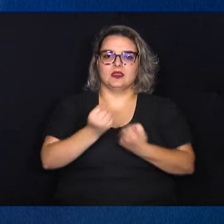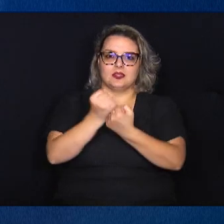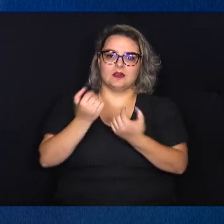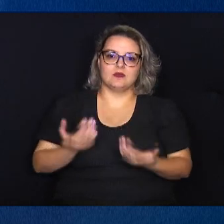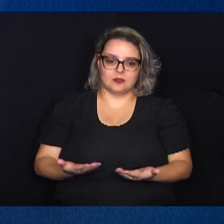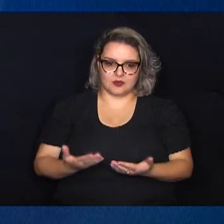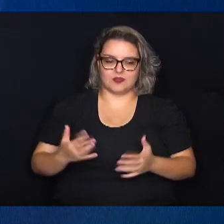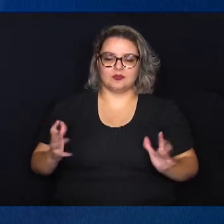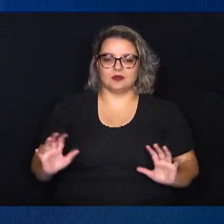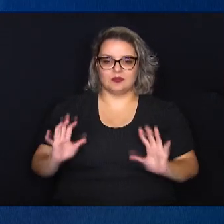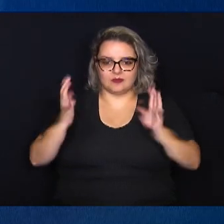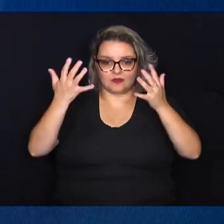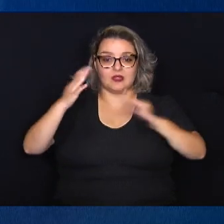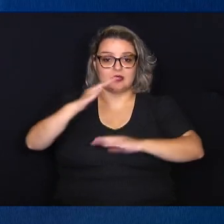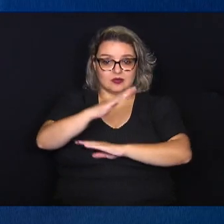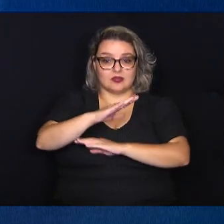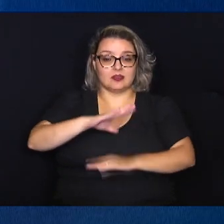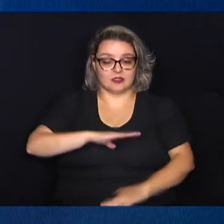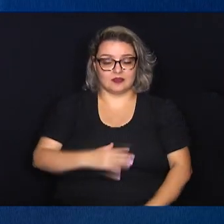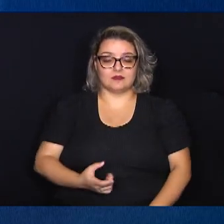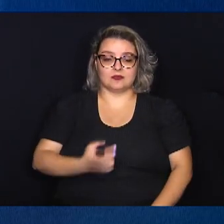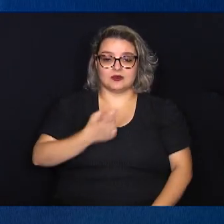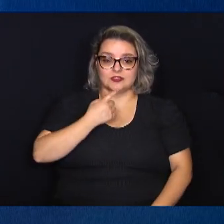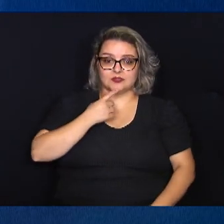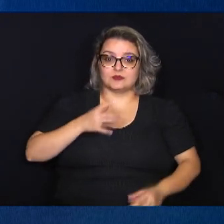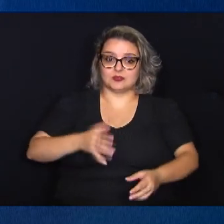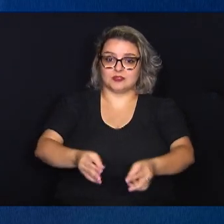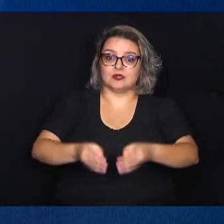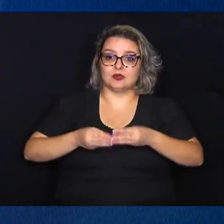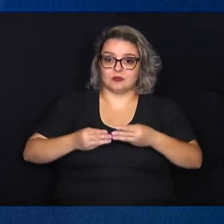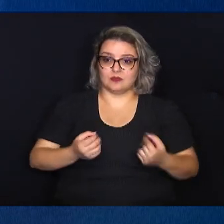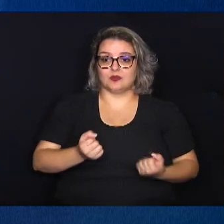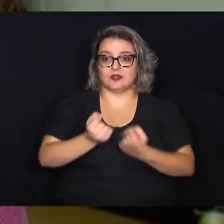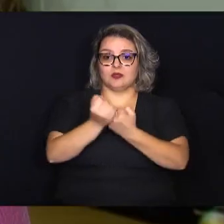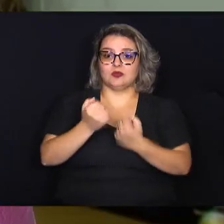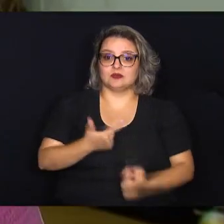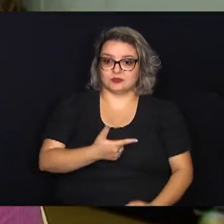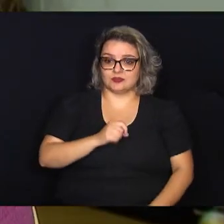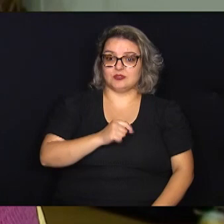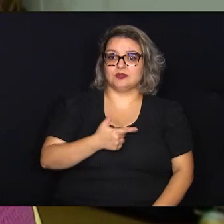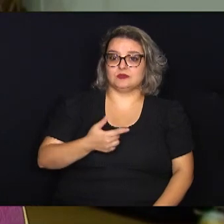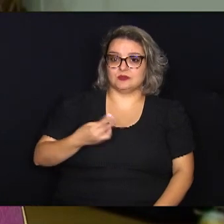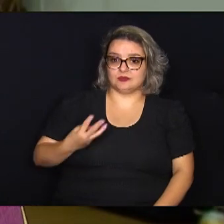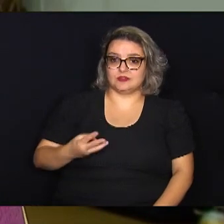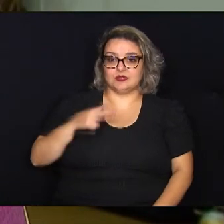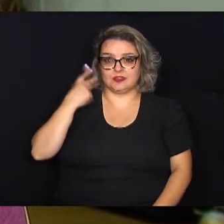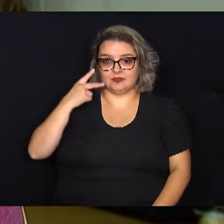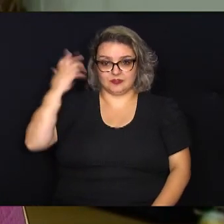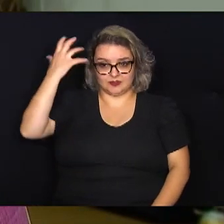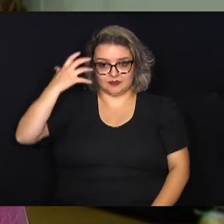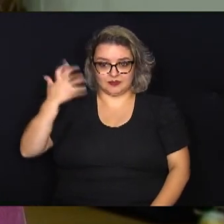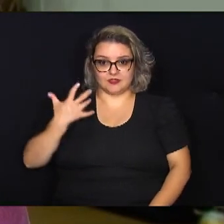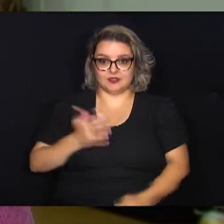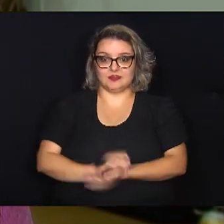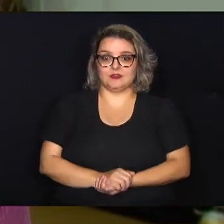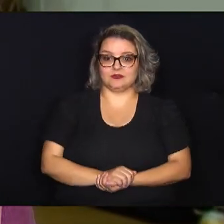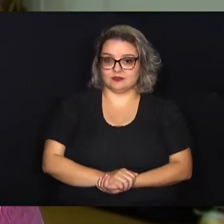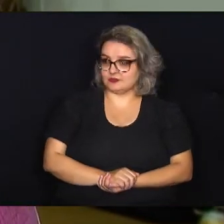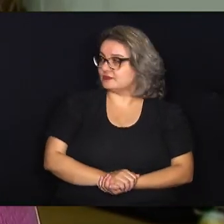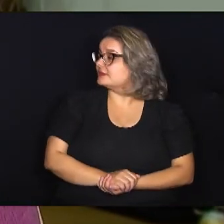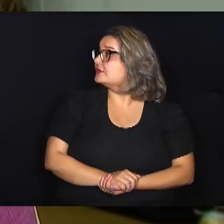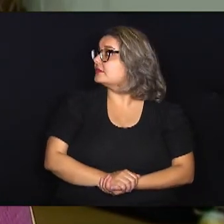a Câmara aprovou a moção 196 de 2023 da vereadora Guida Calisto. Nós fizemos